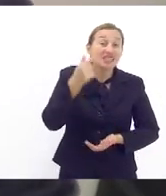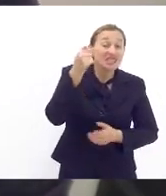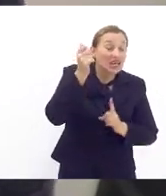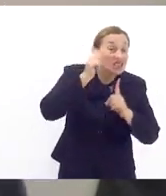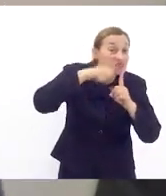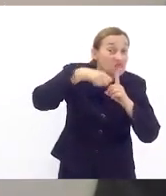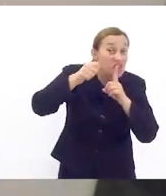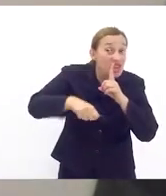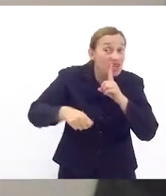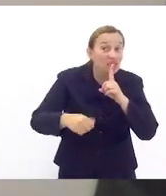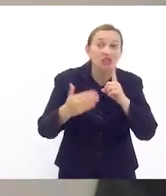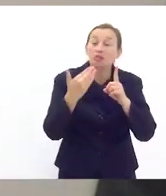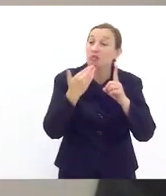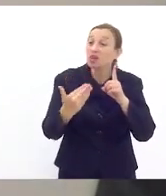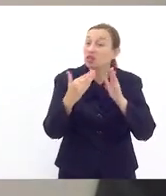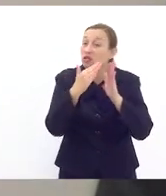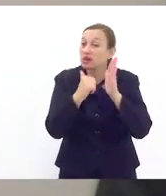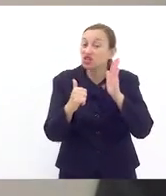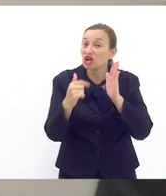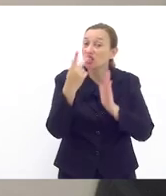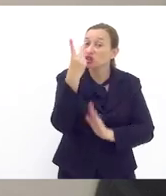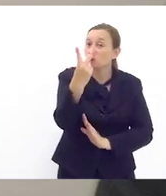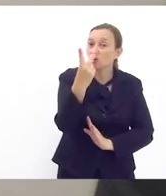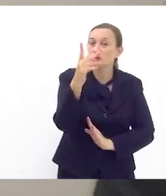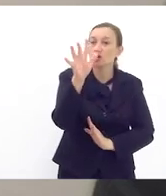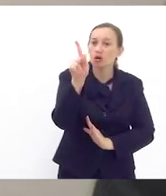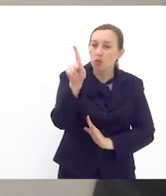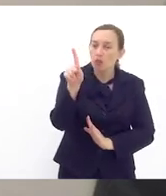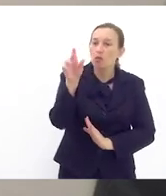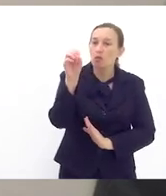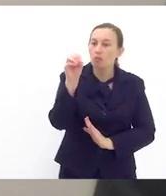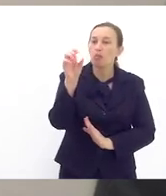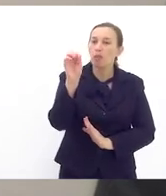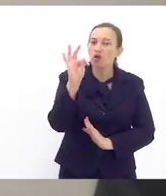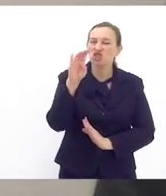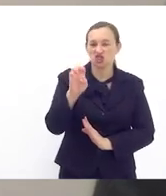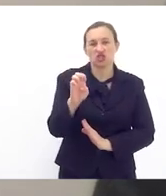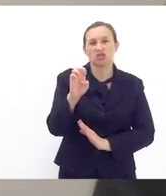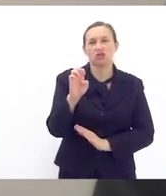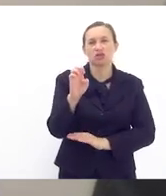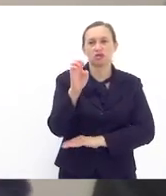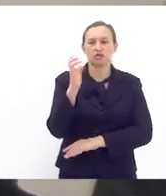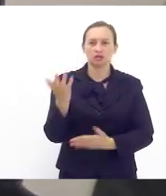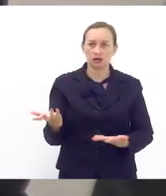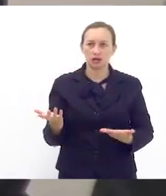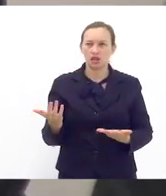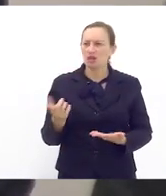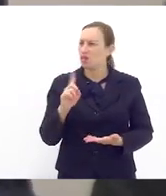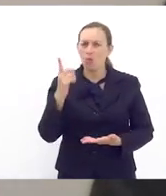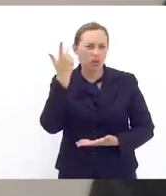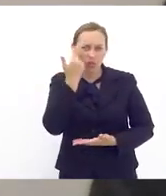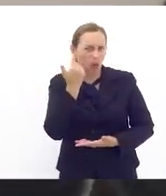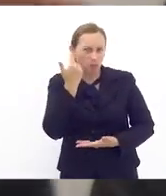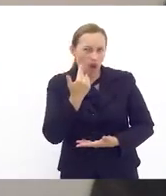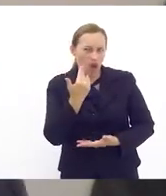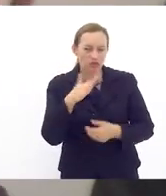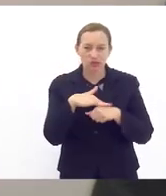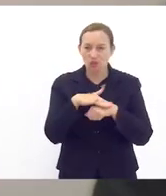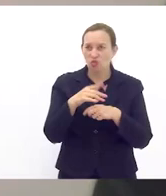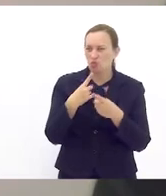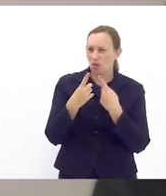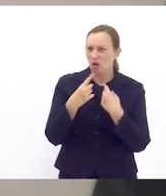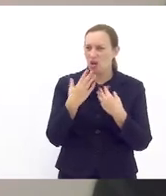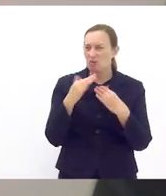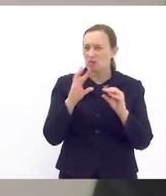meses requerendo para tirar dois postes no meio do caminho Yuri Então não é uma coisa normal essa conversa mole